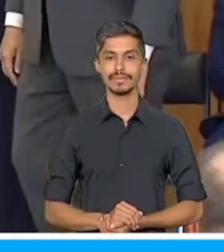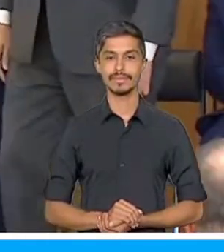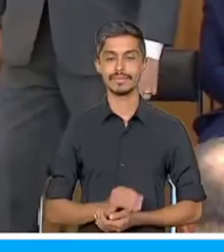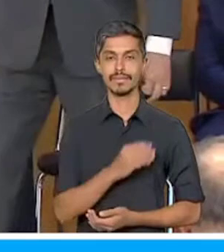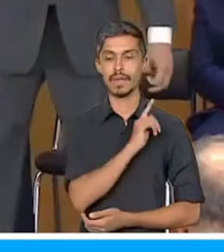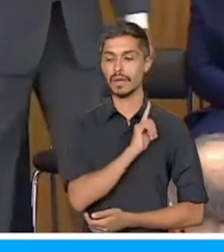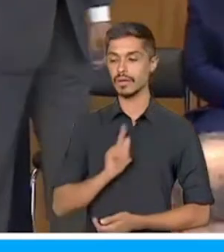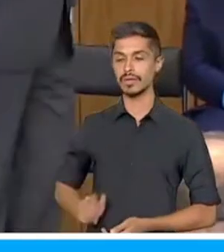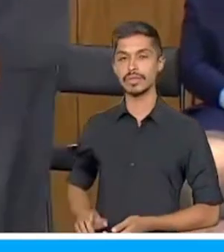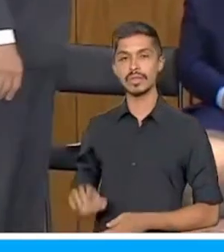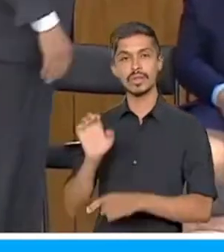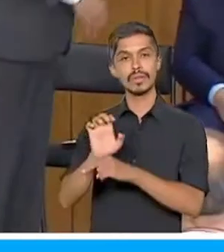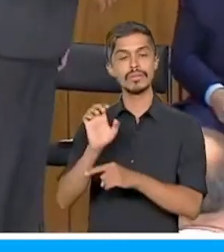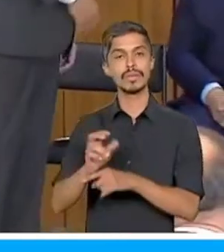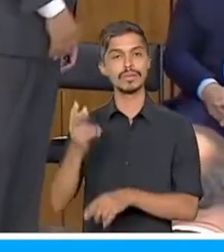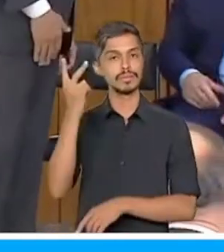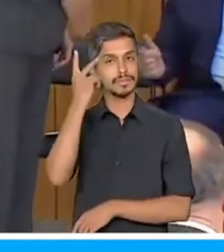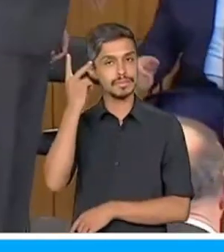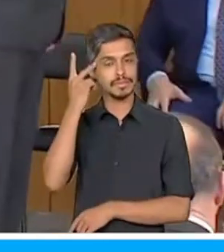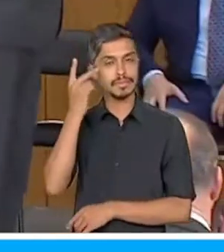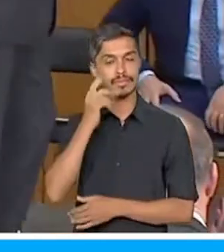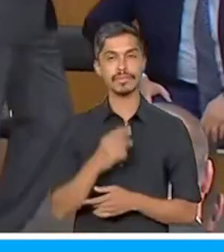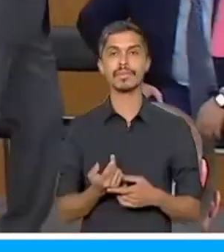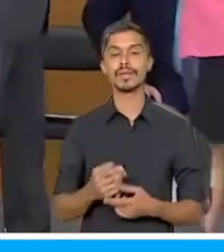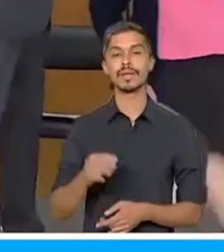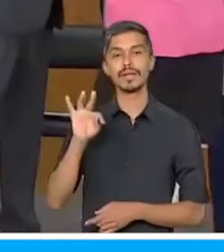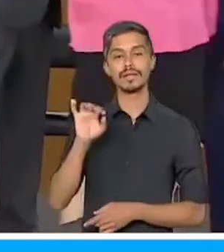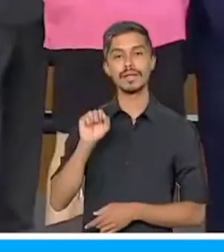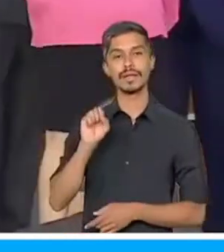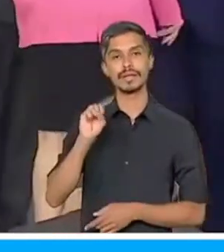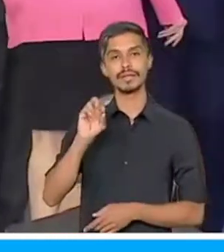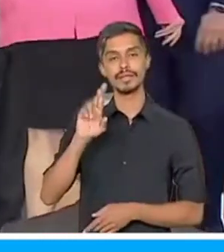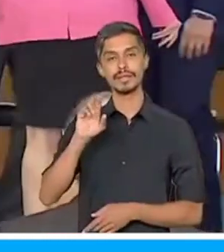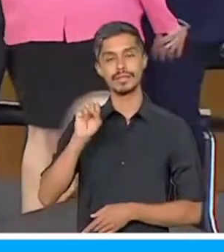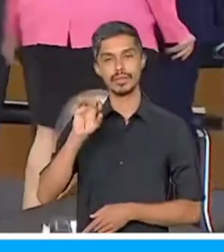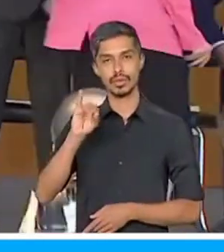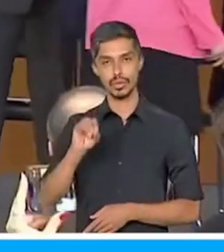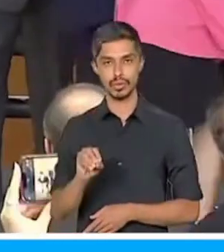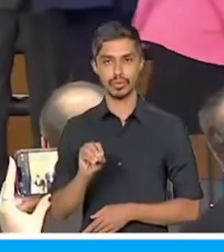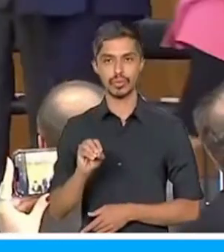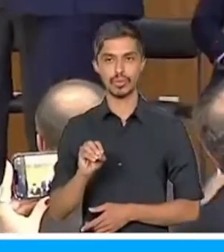ao governador do estado de São Paulo, Tarcísio de Freitas.